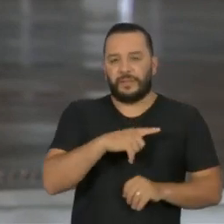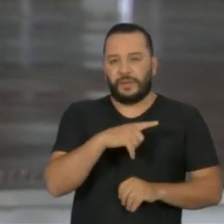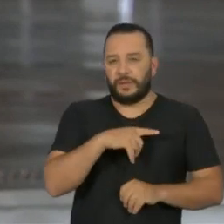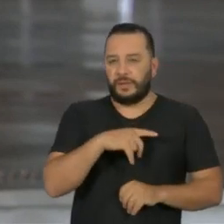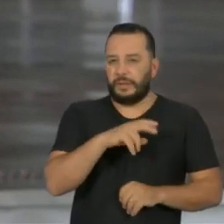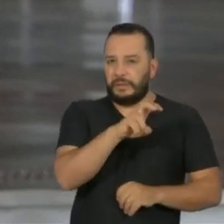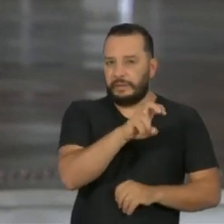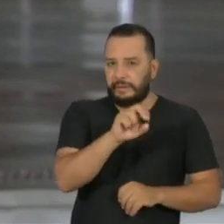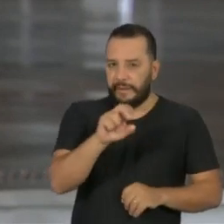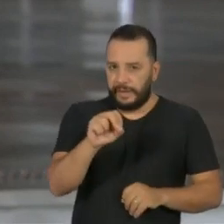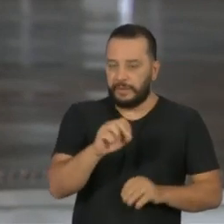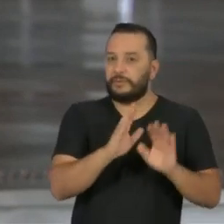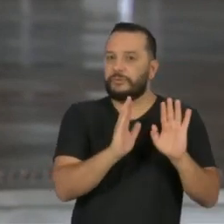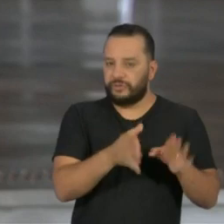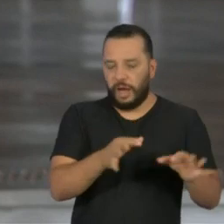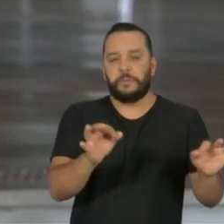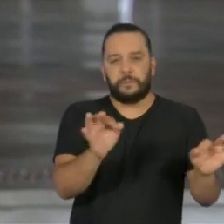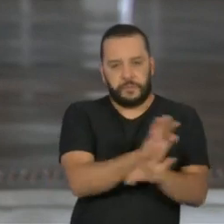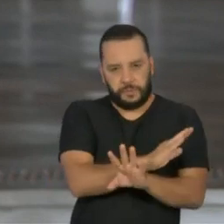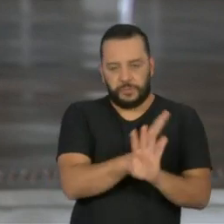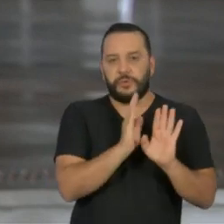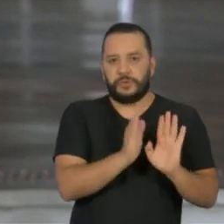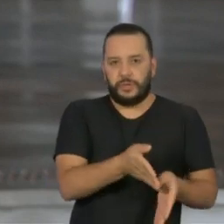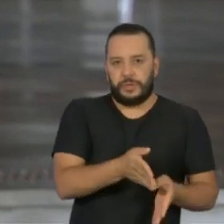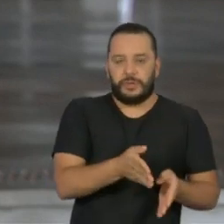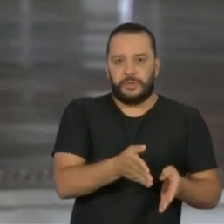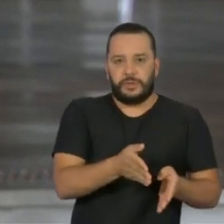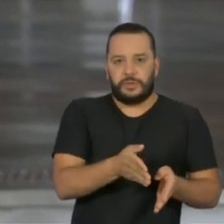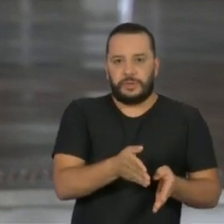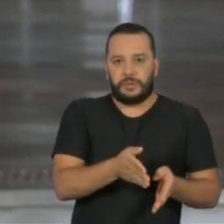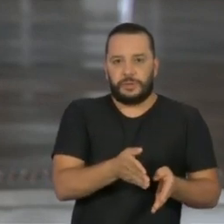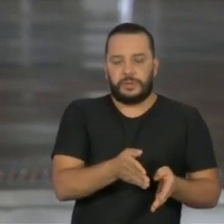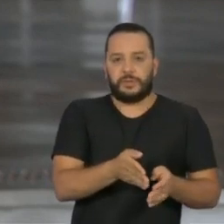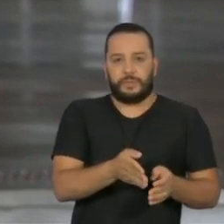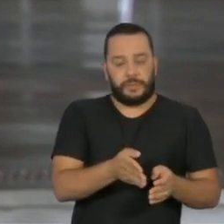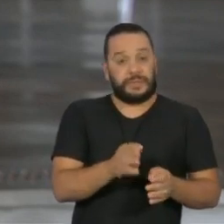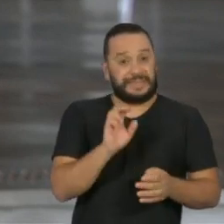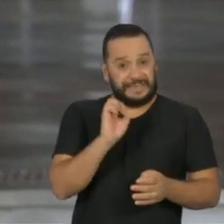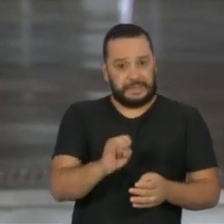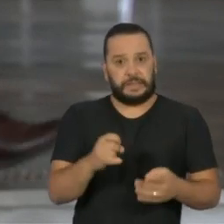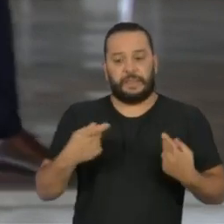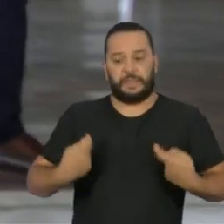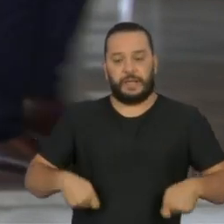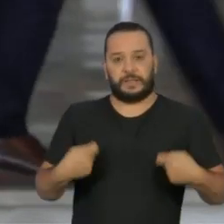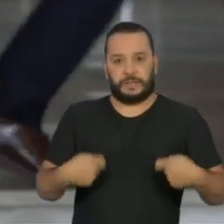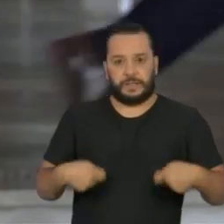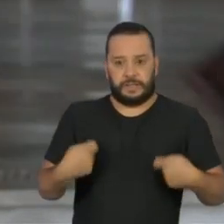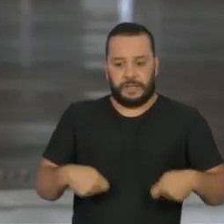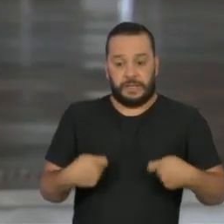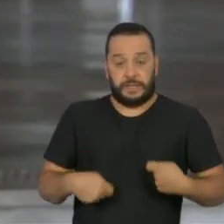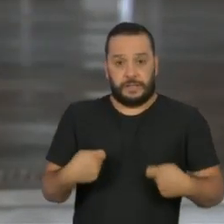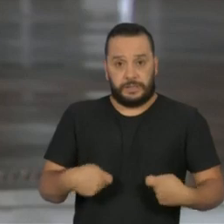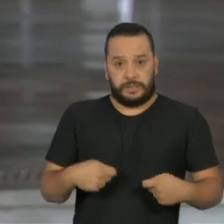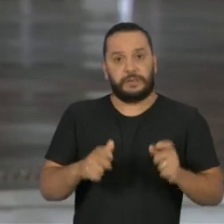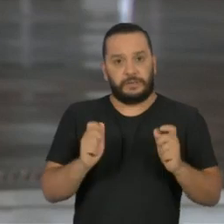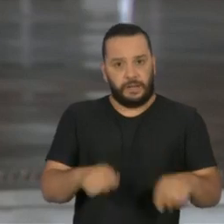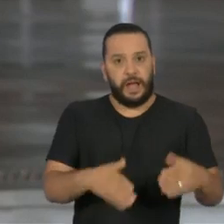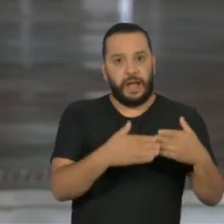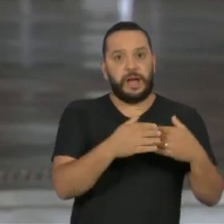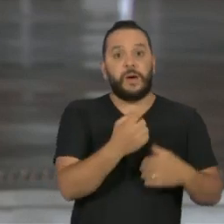500 leitos já estão prontos para, havendo a necessidade, a gente já abrir em uma